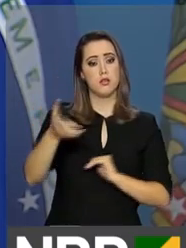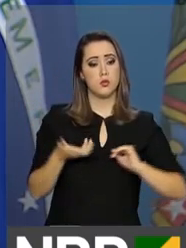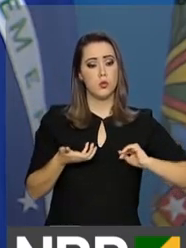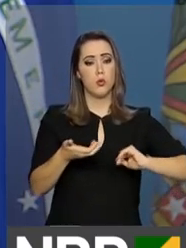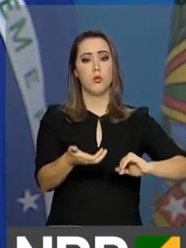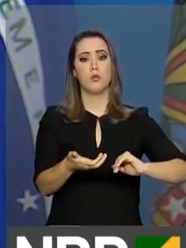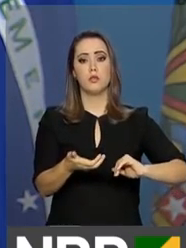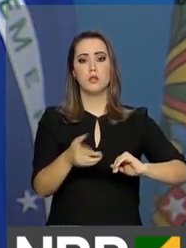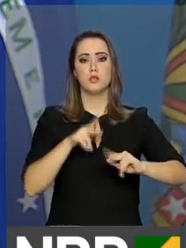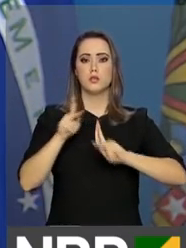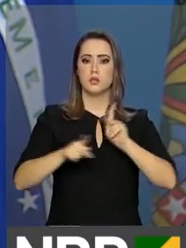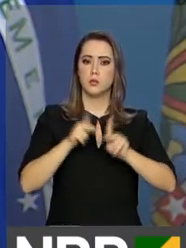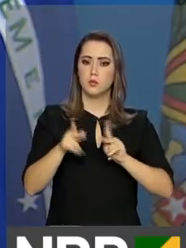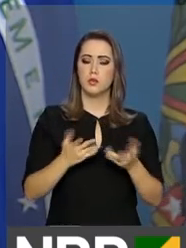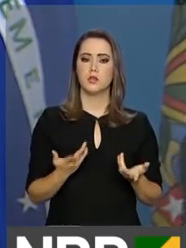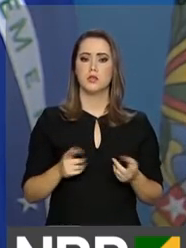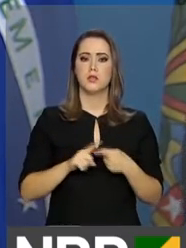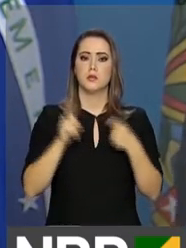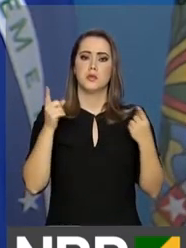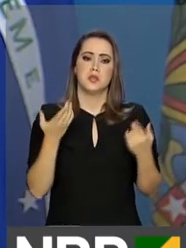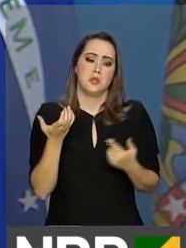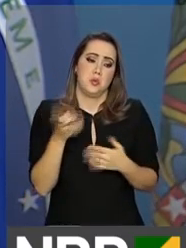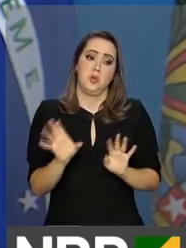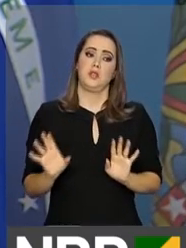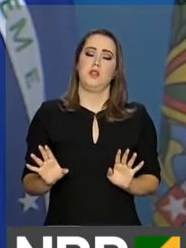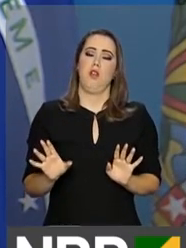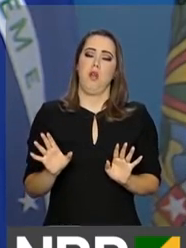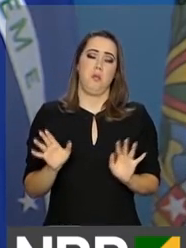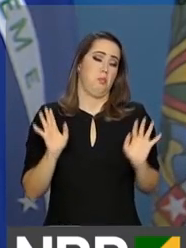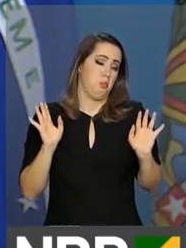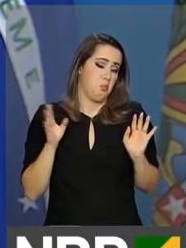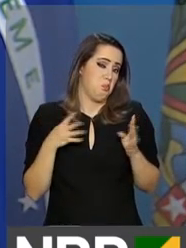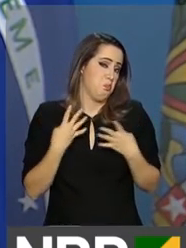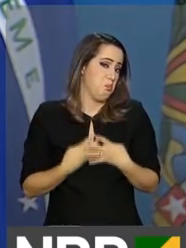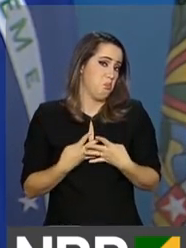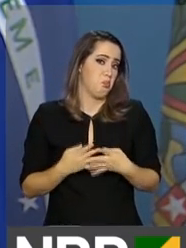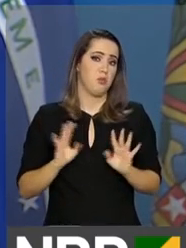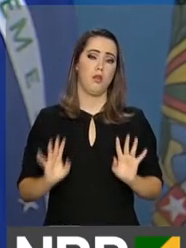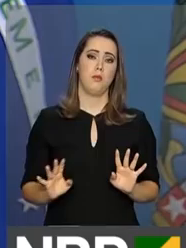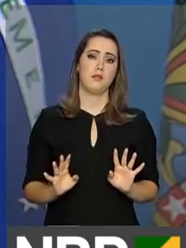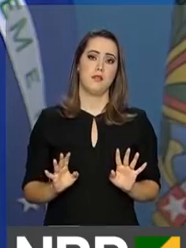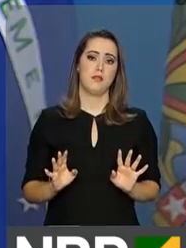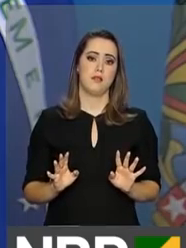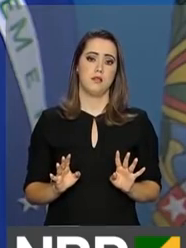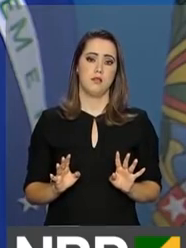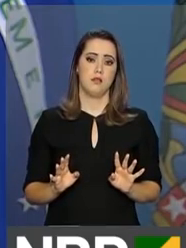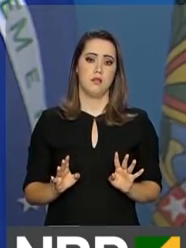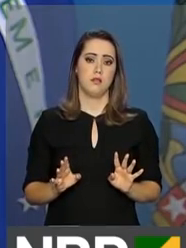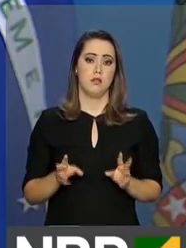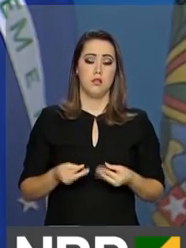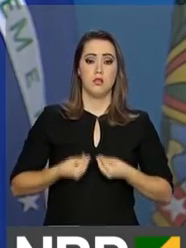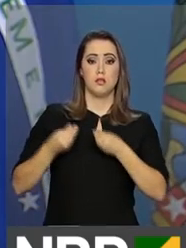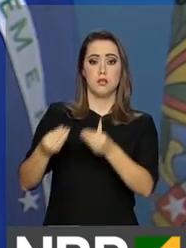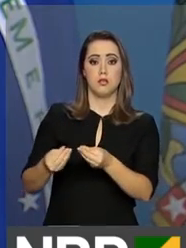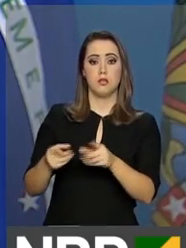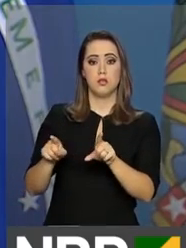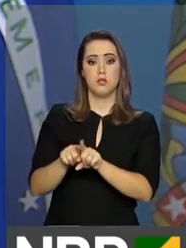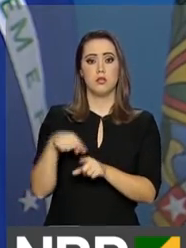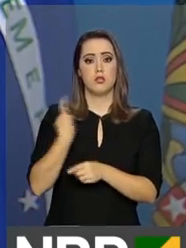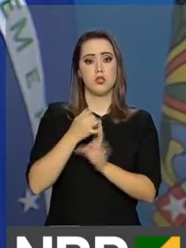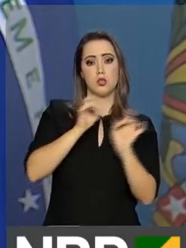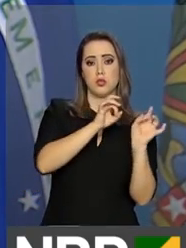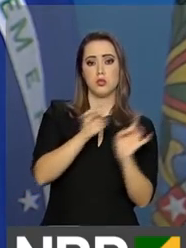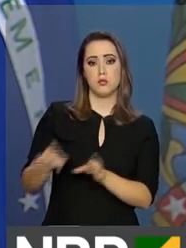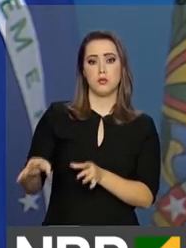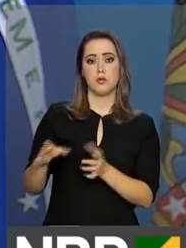um projeto do povo brasileiro. Agora, também se não der, paciência. Esta palavra, paciência, deu a impressão de que nós